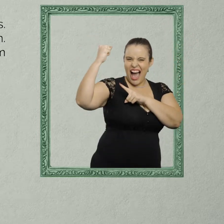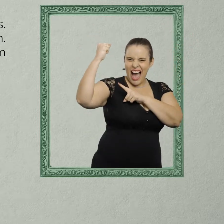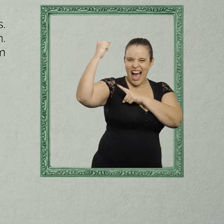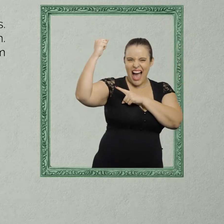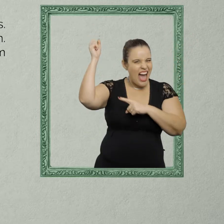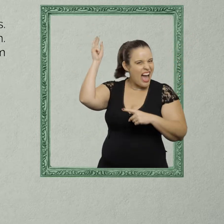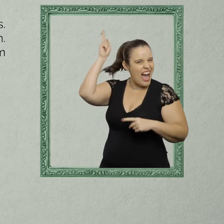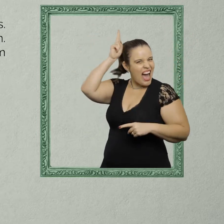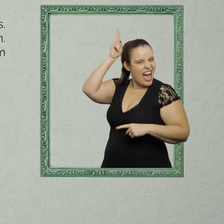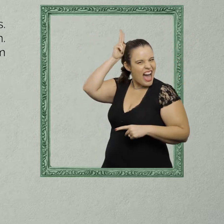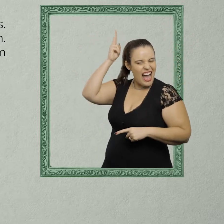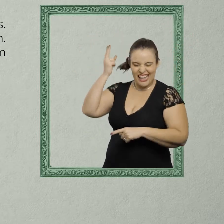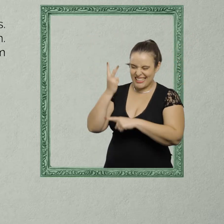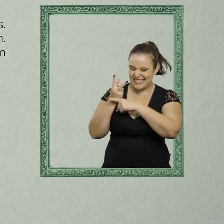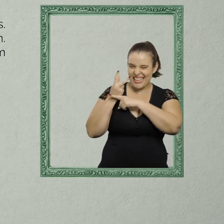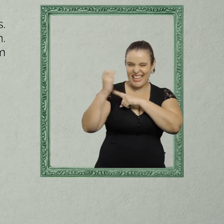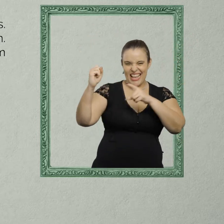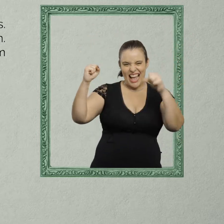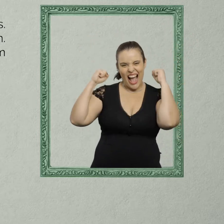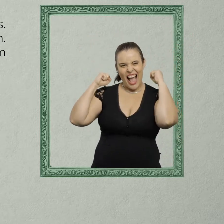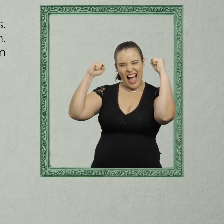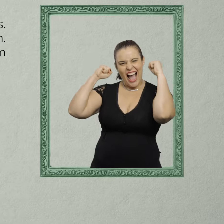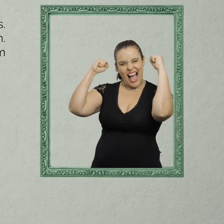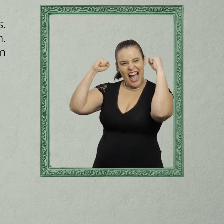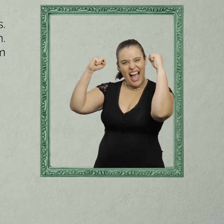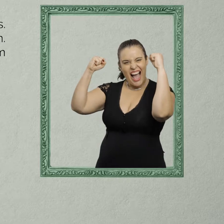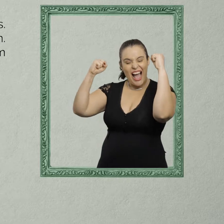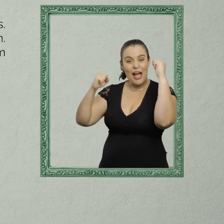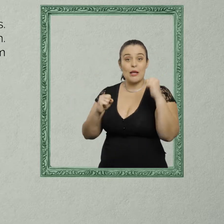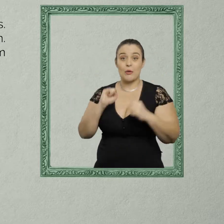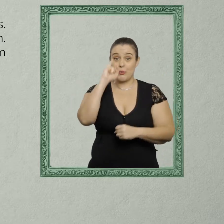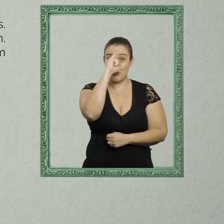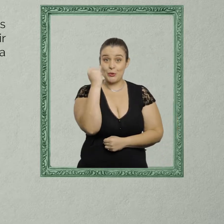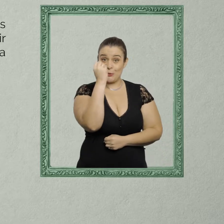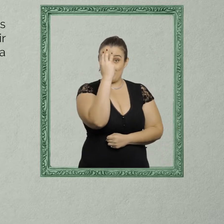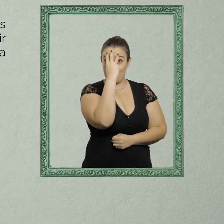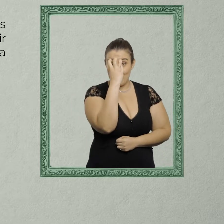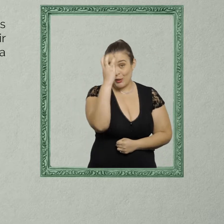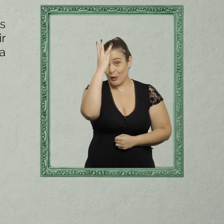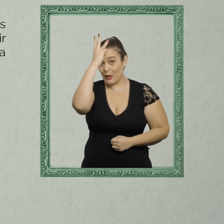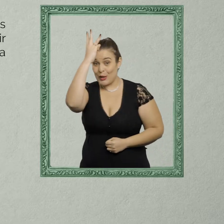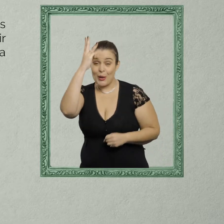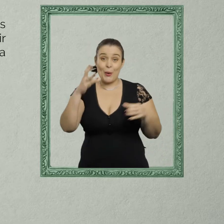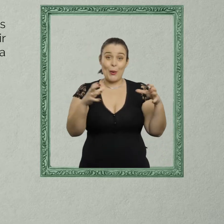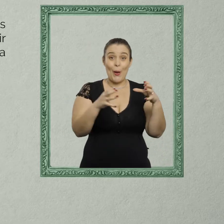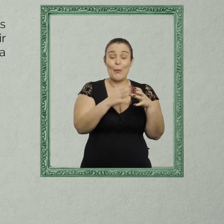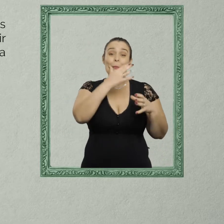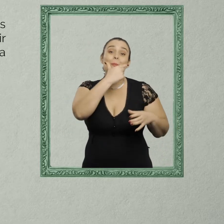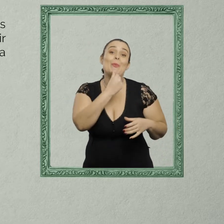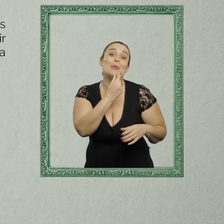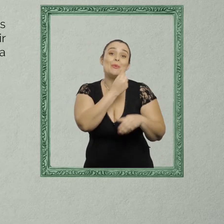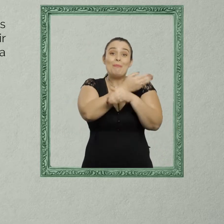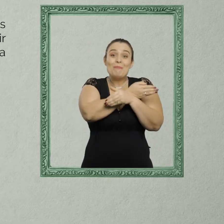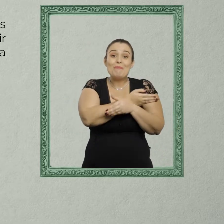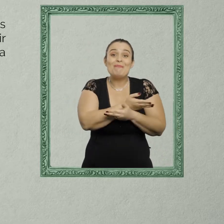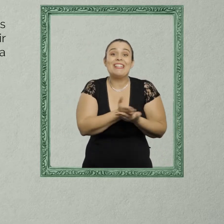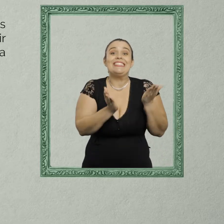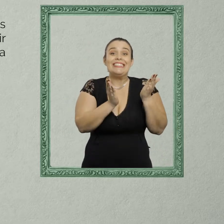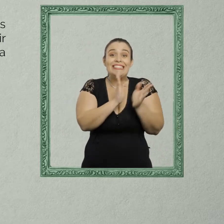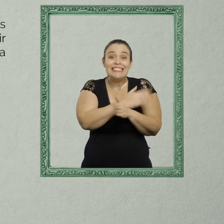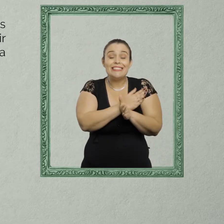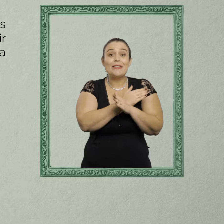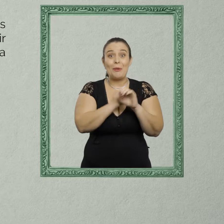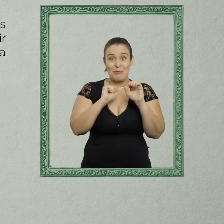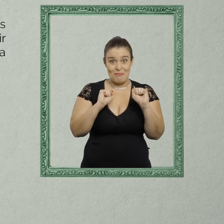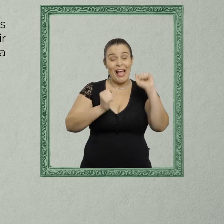comemoraram. Eles achavam que os índios haviam vencido os piratas. Wendy, João, Miguel e os meninos perdidos